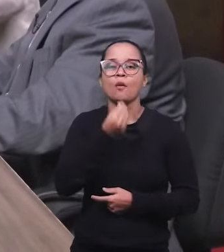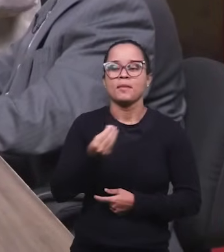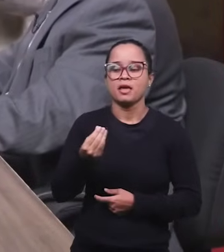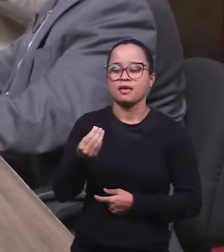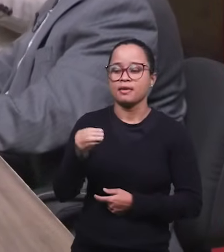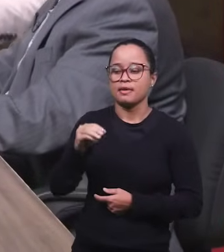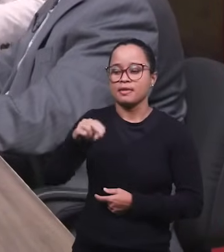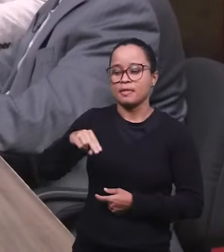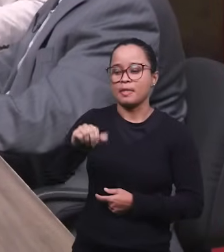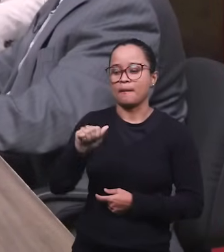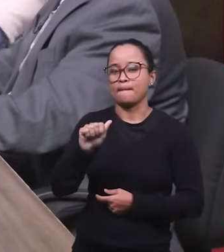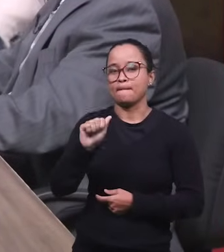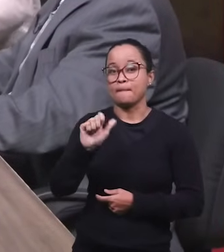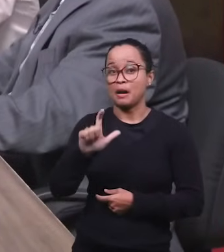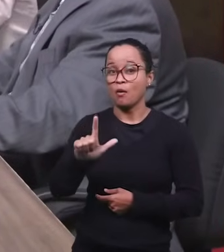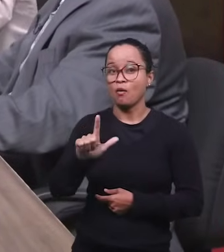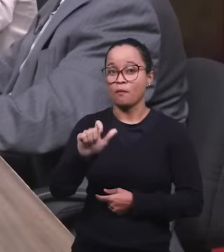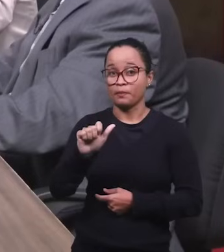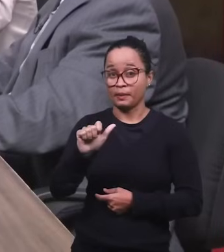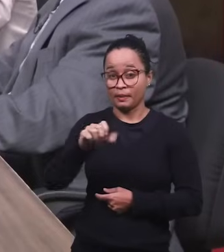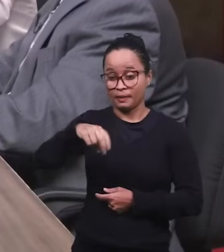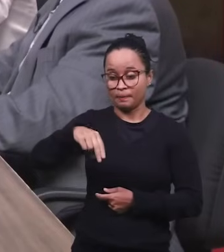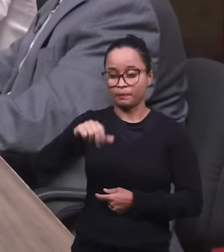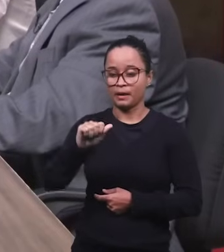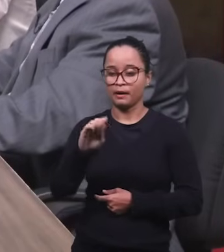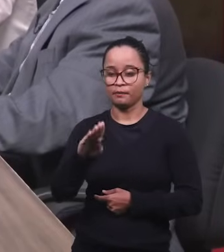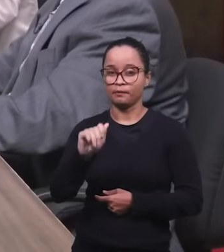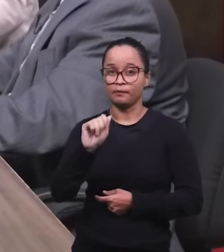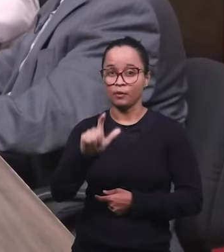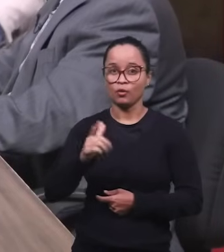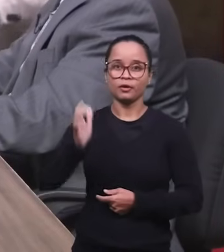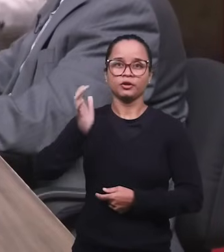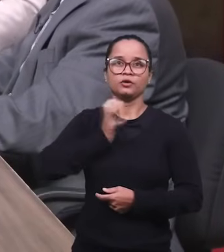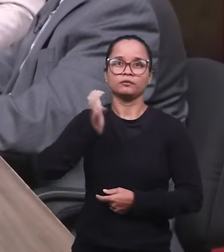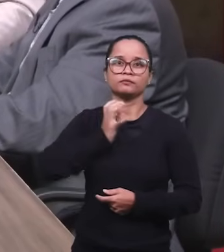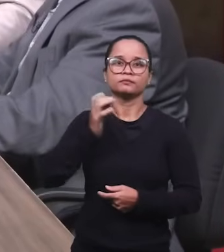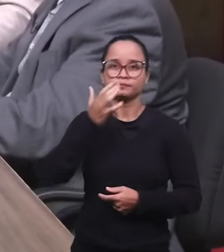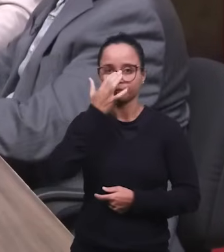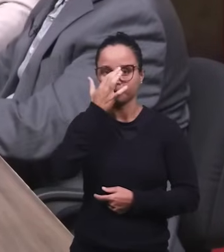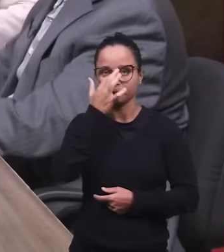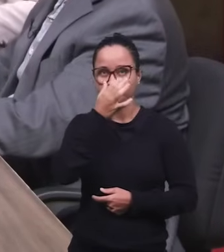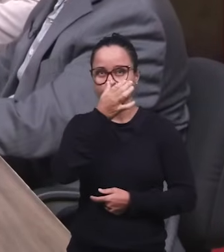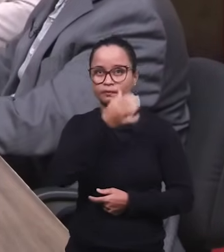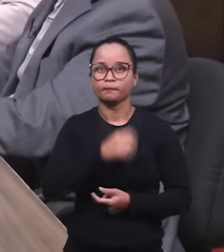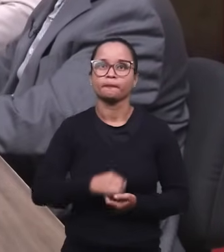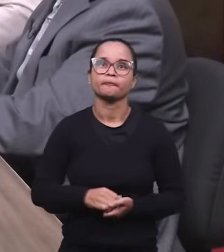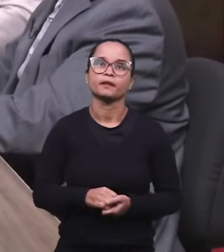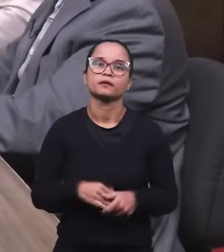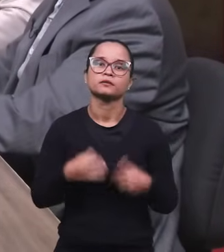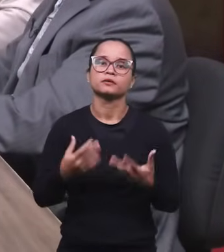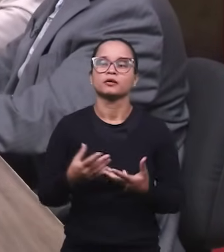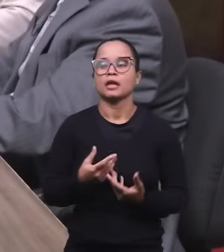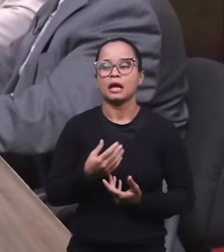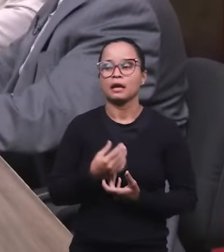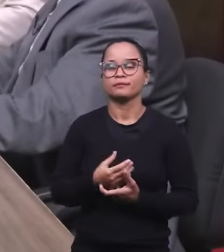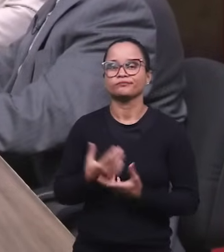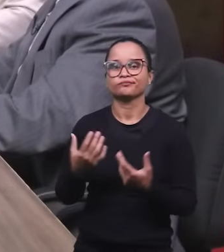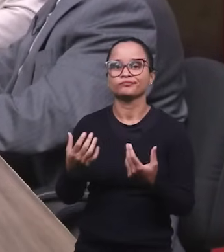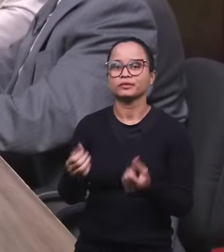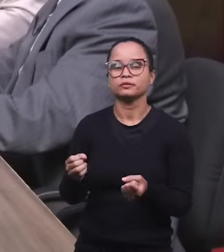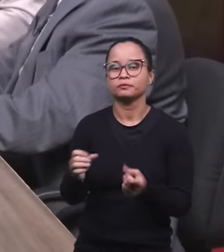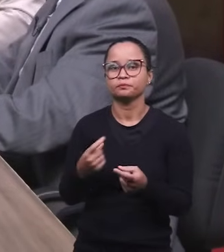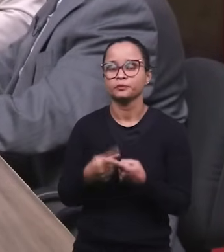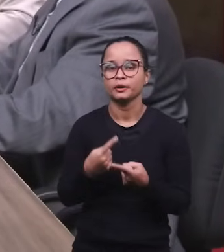embora o marido não reconheceu, a mulher, Abigail, reconheceu. Eu queria que você comentasse. Eu vou falar primeiro sobre esse ponto do não